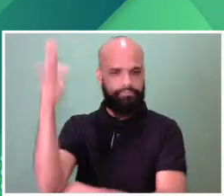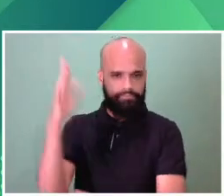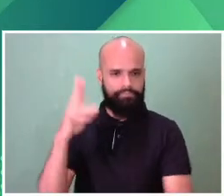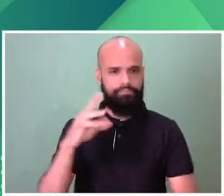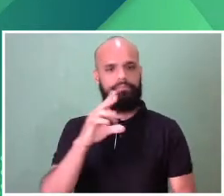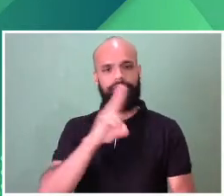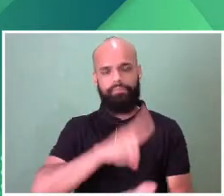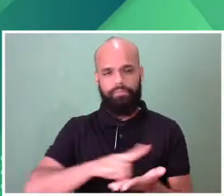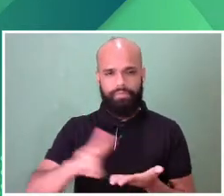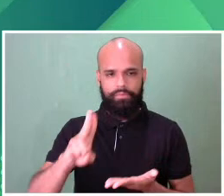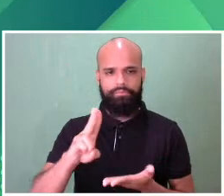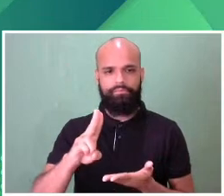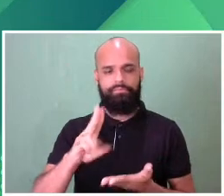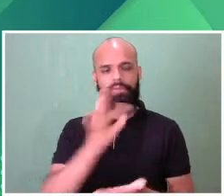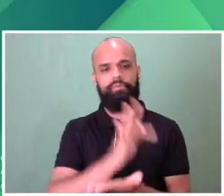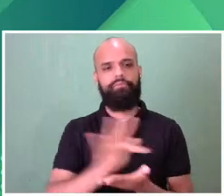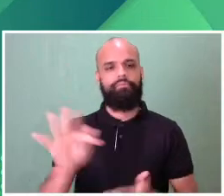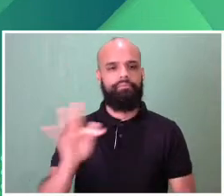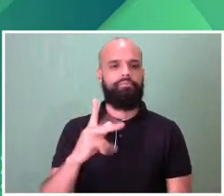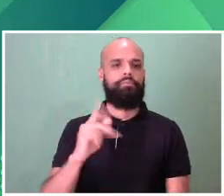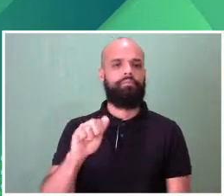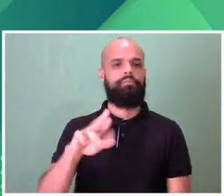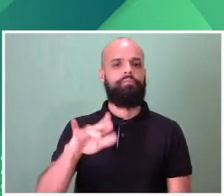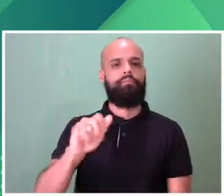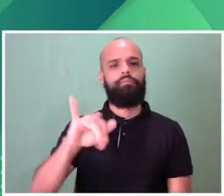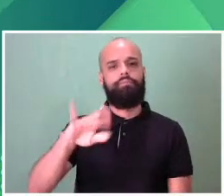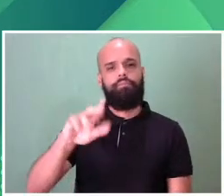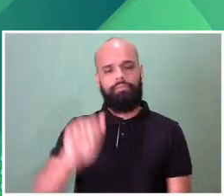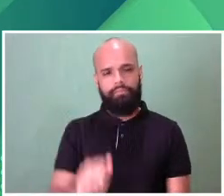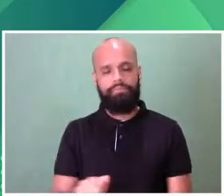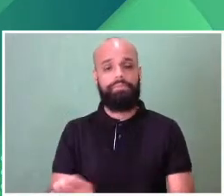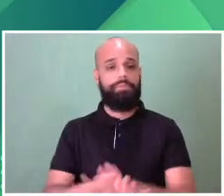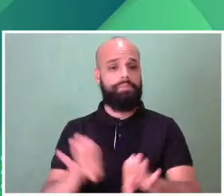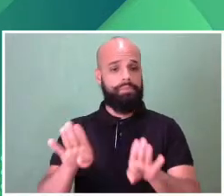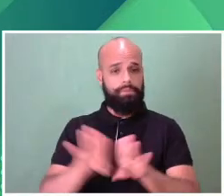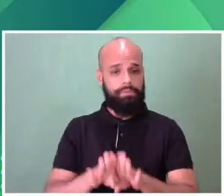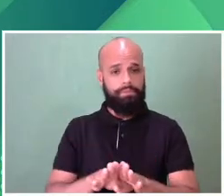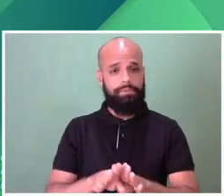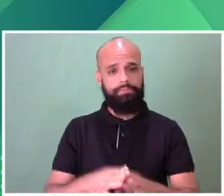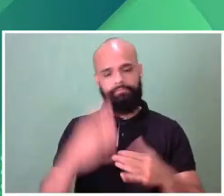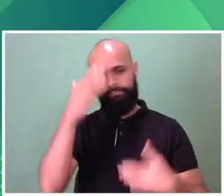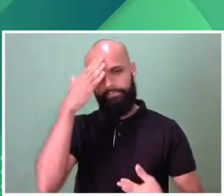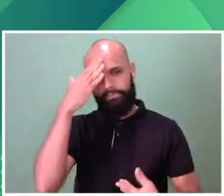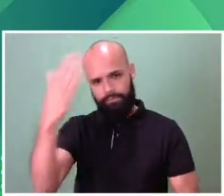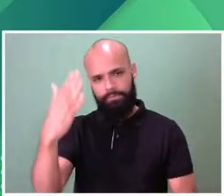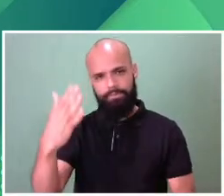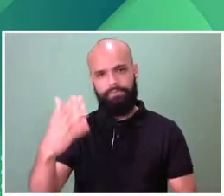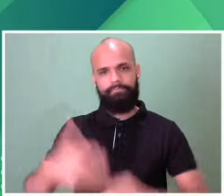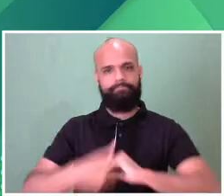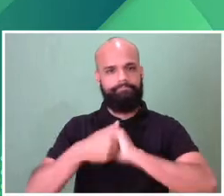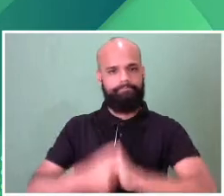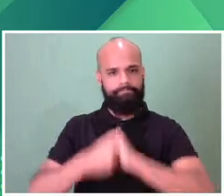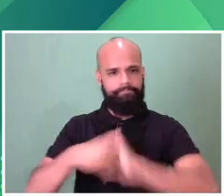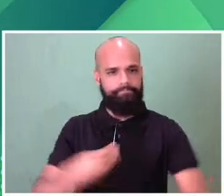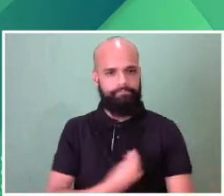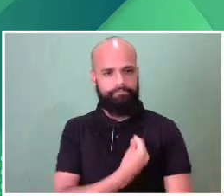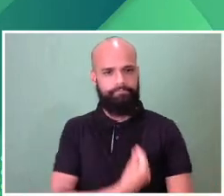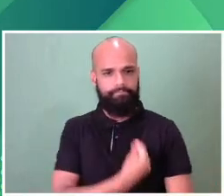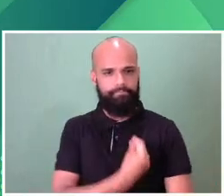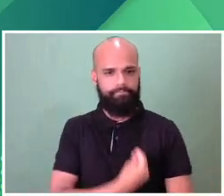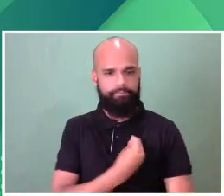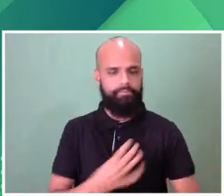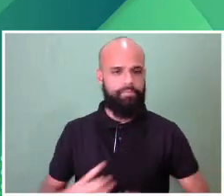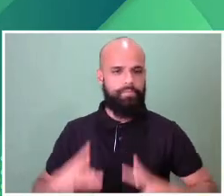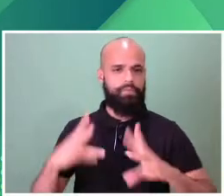Universidade Federal da Paraíba. Seja muito bem-vinda, professora Zélia. Agradecemos imensamente a sua participação, a participação dos membros da